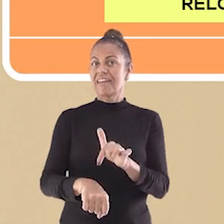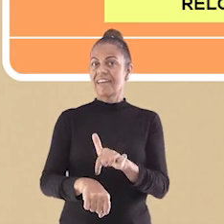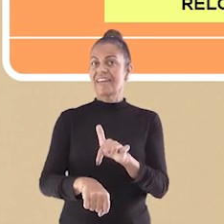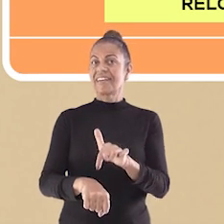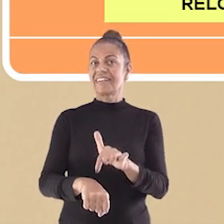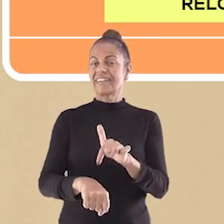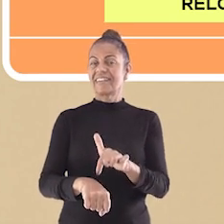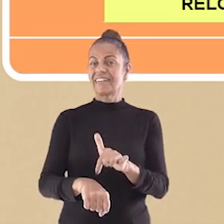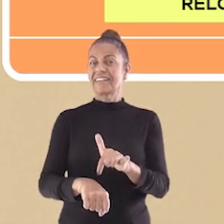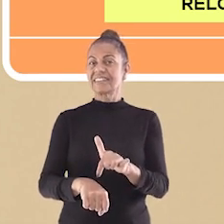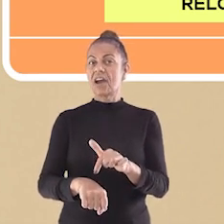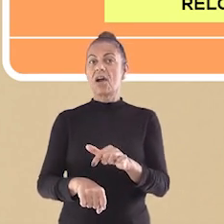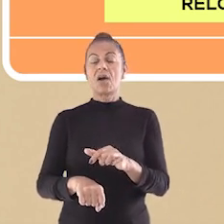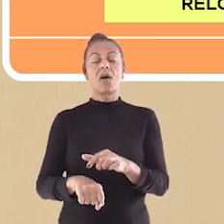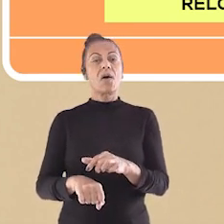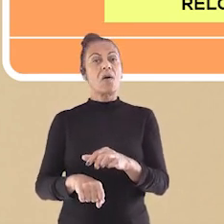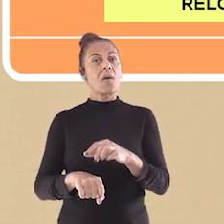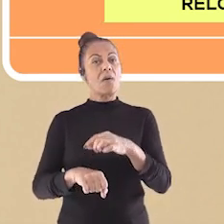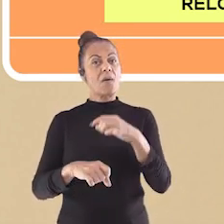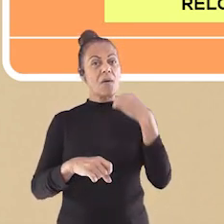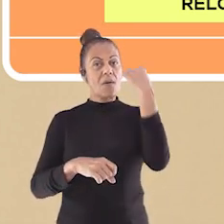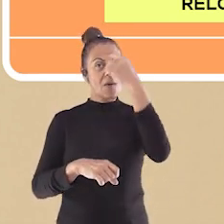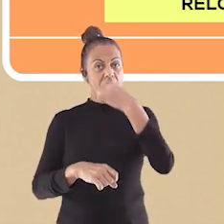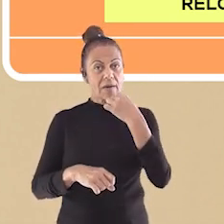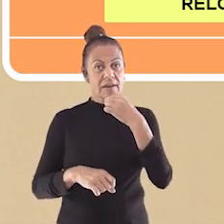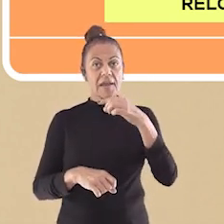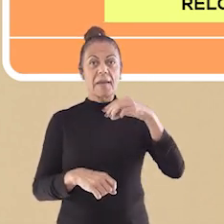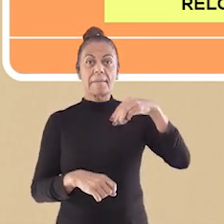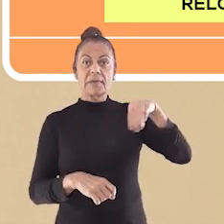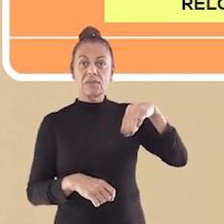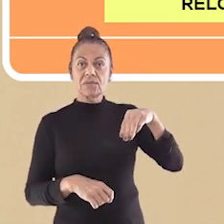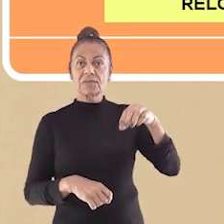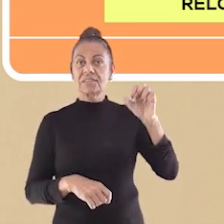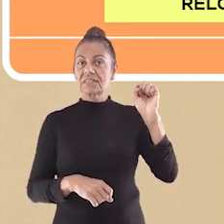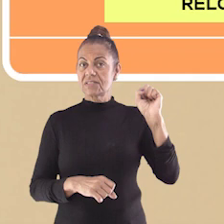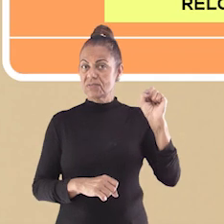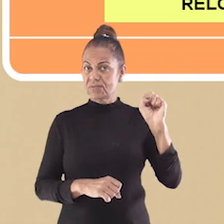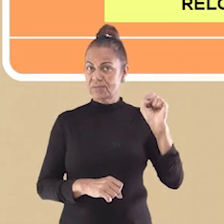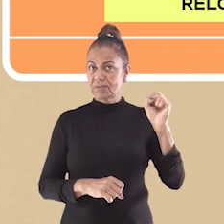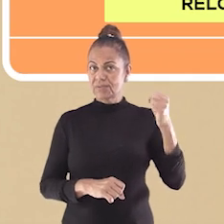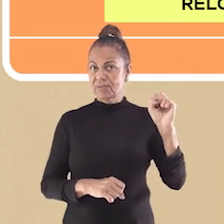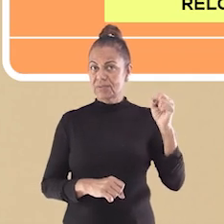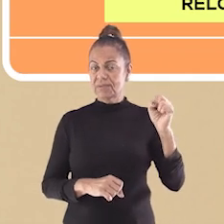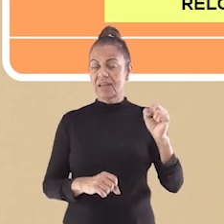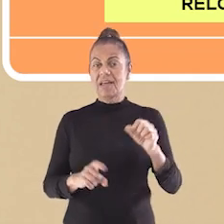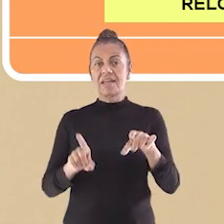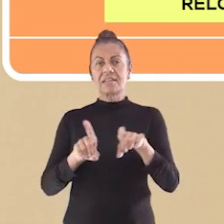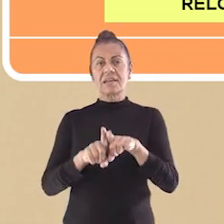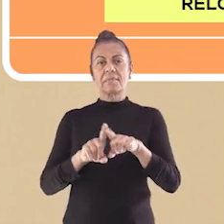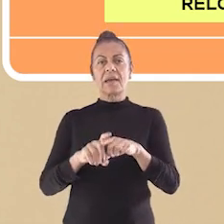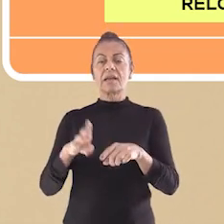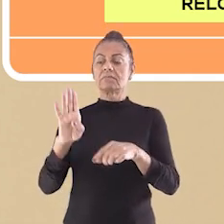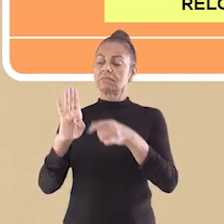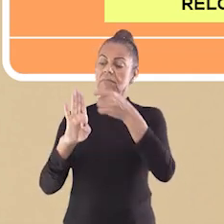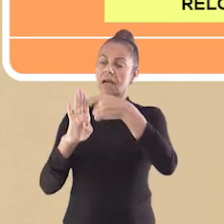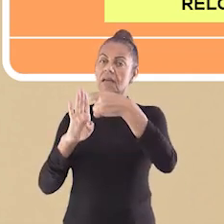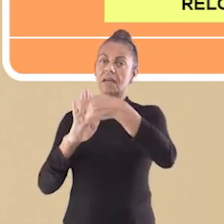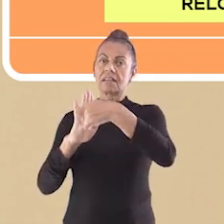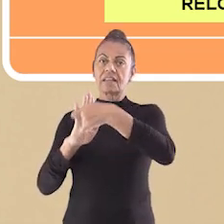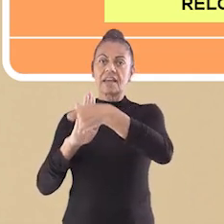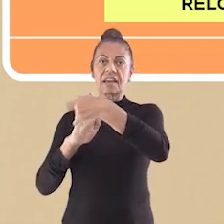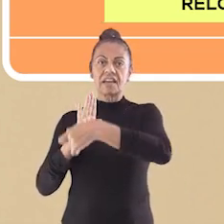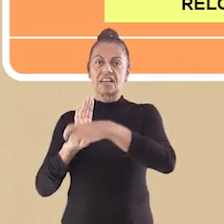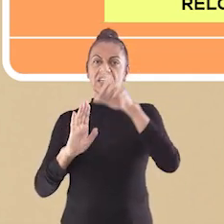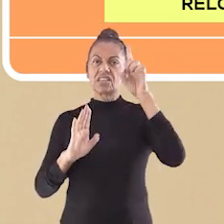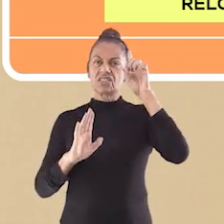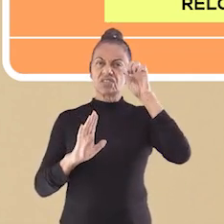medem a hora, os minutos, os segundos. E também existem os calendários, que nos mostram os dias dos anos, meses,